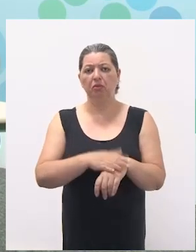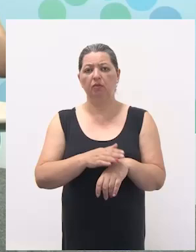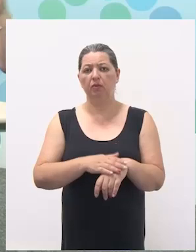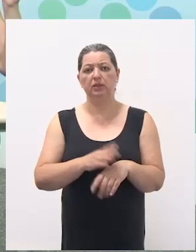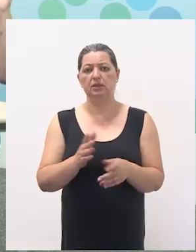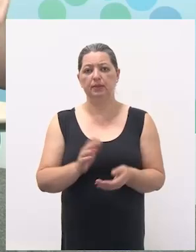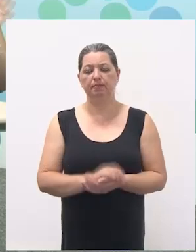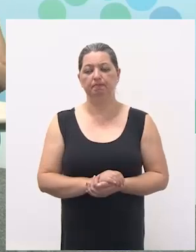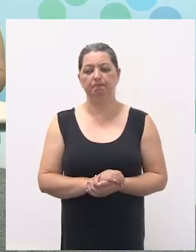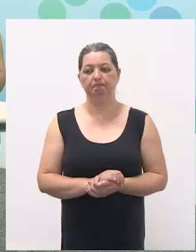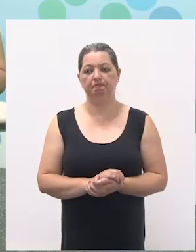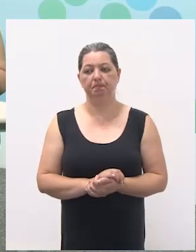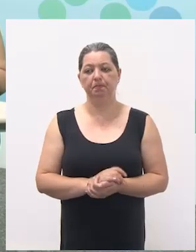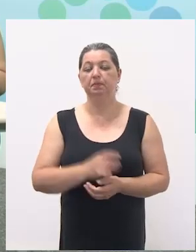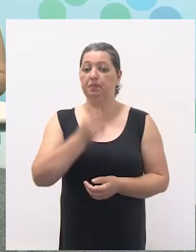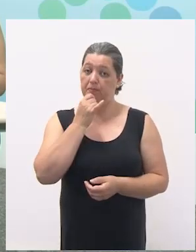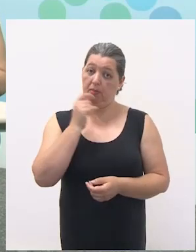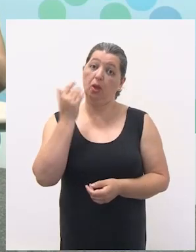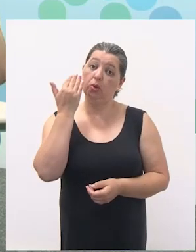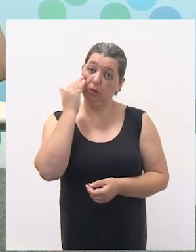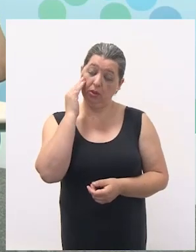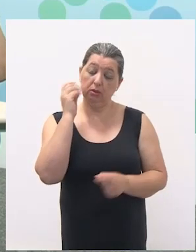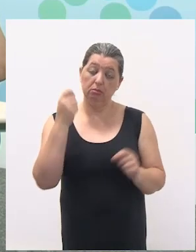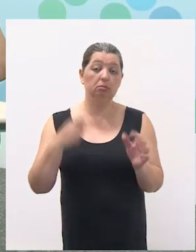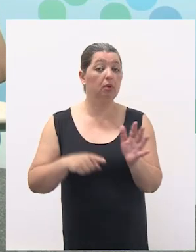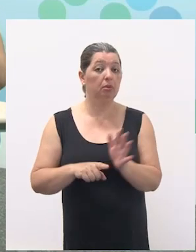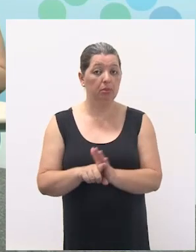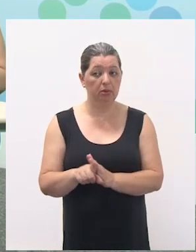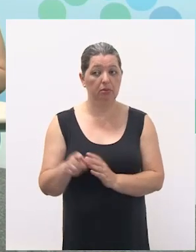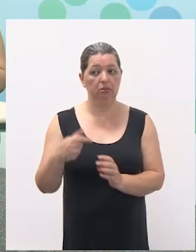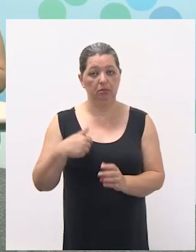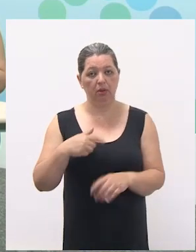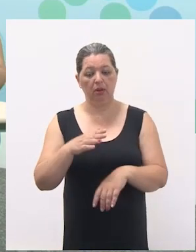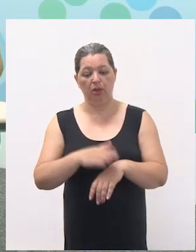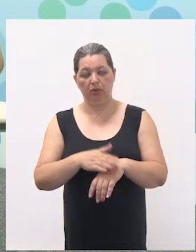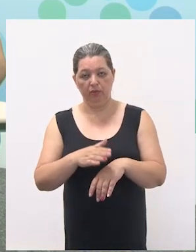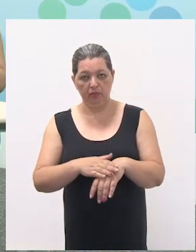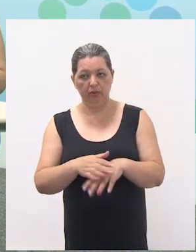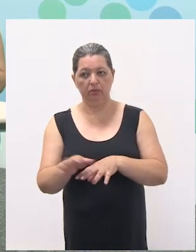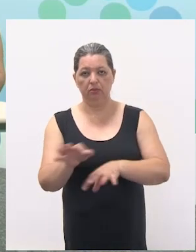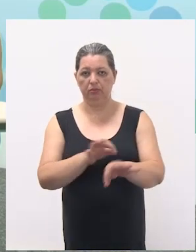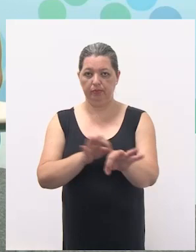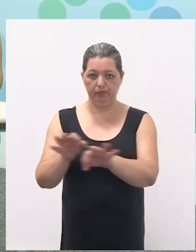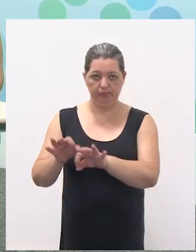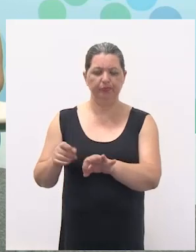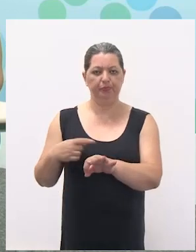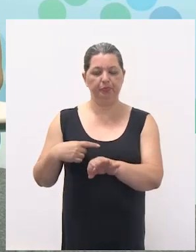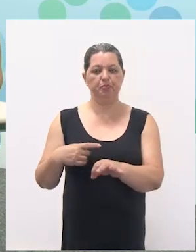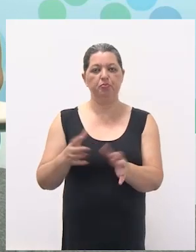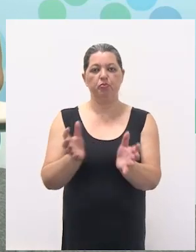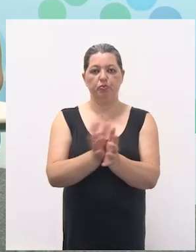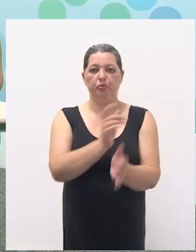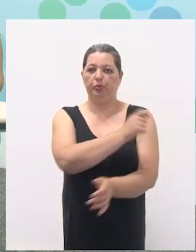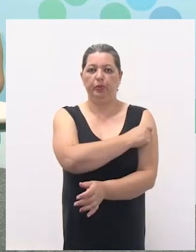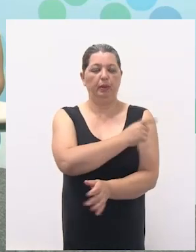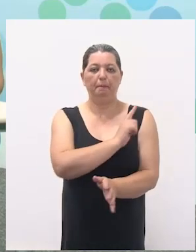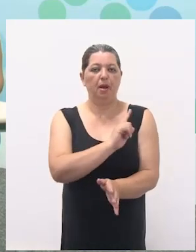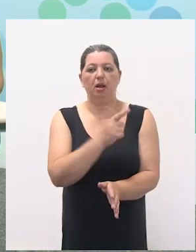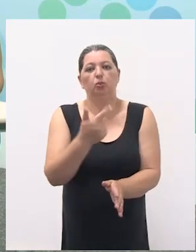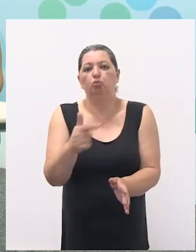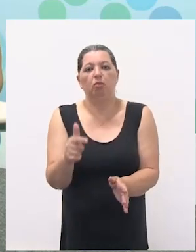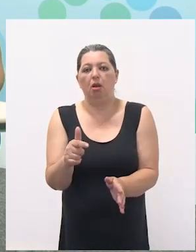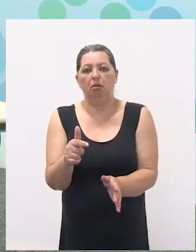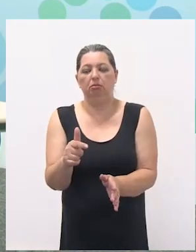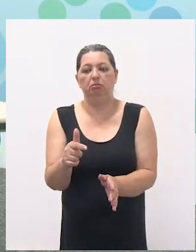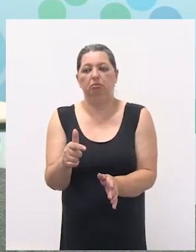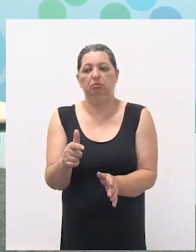Quando você eu estou entendendo que a pergunta é assim, eu fiz a sincronização, tá lá meus alunos e eles não estão lá, não tem